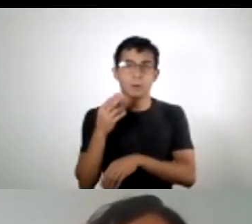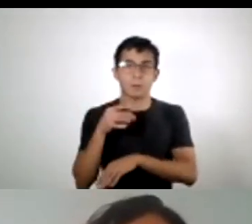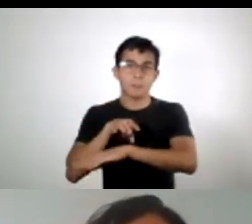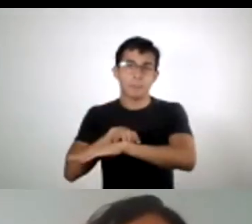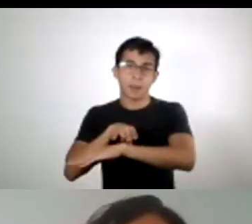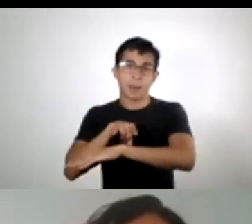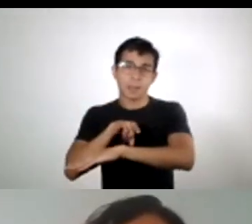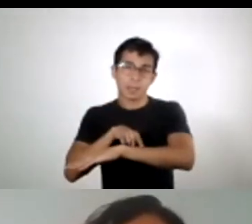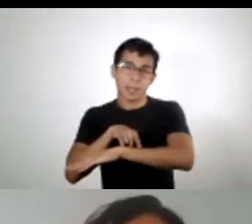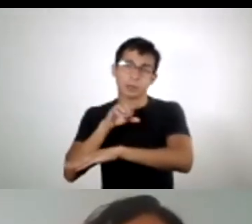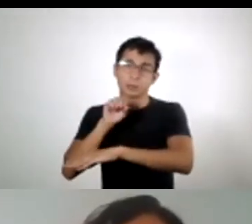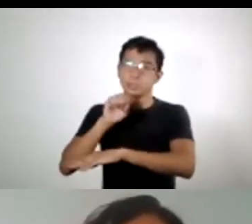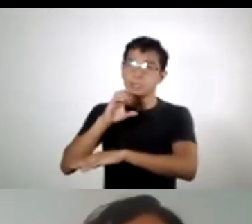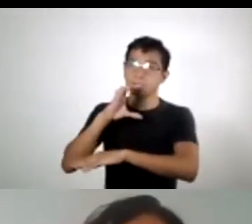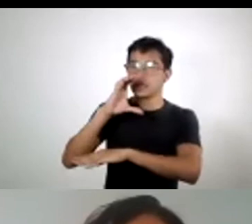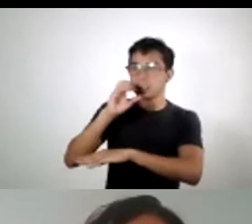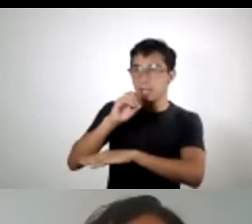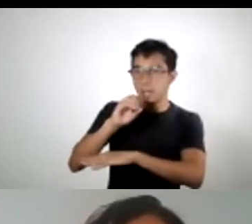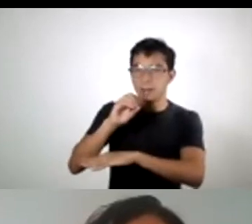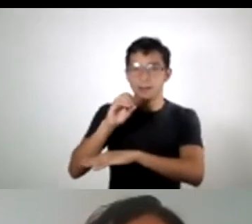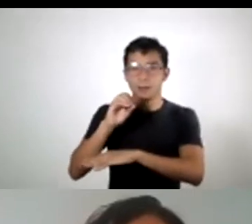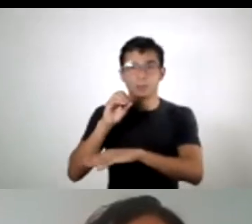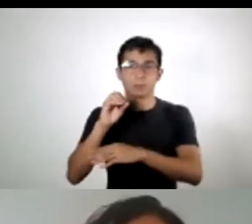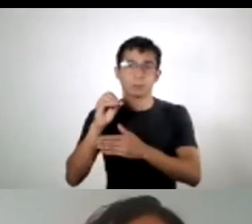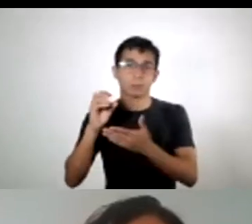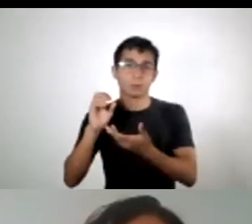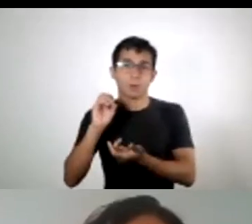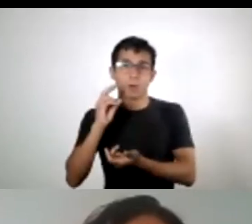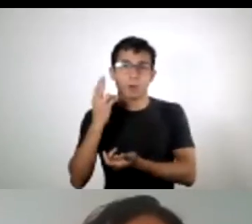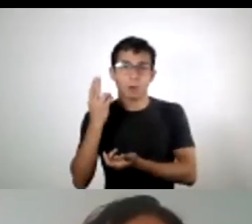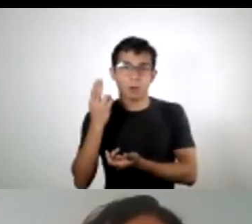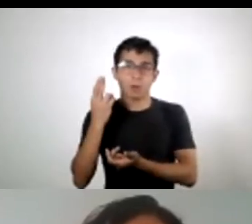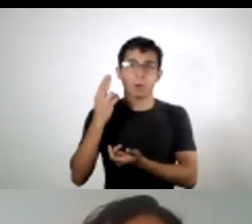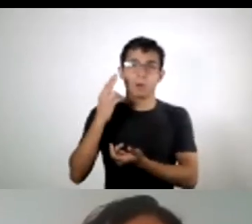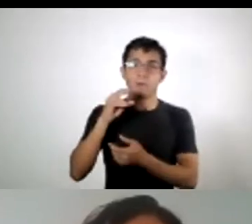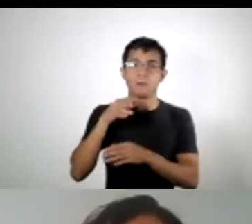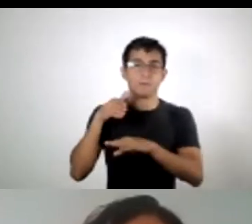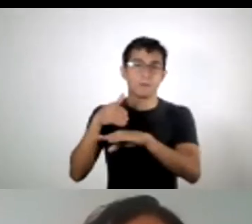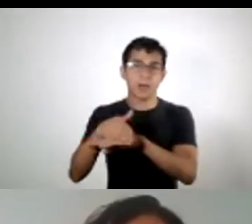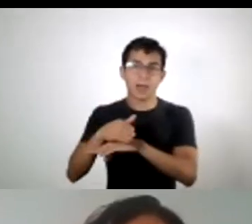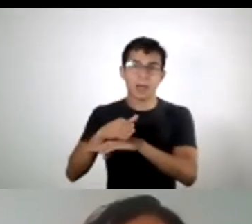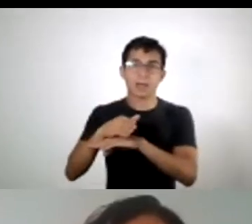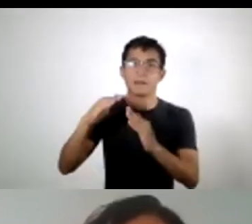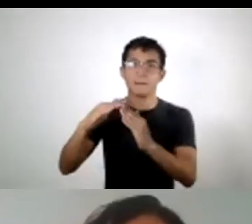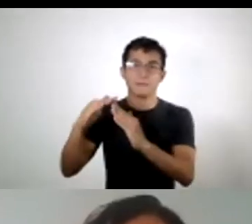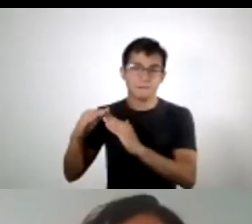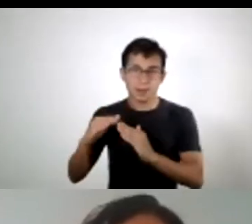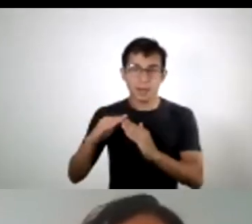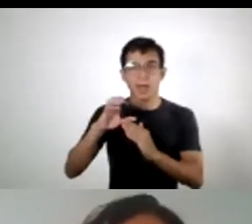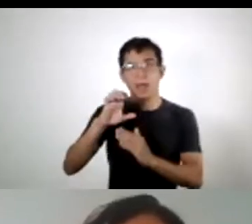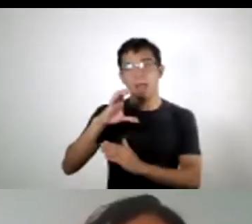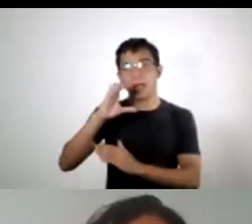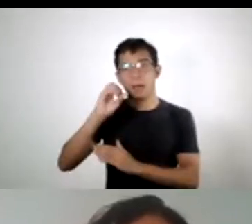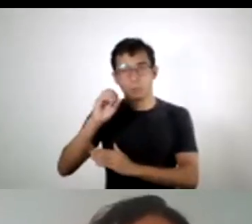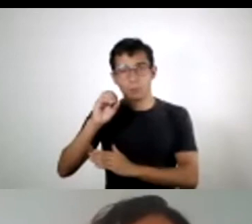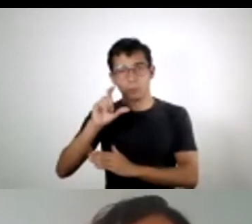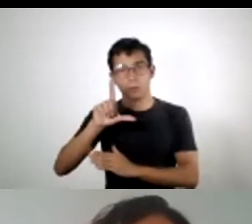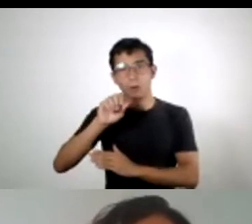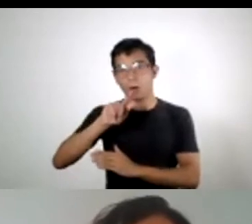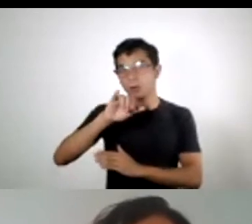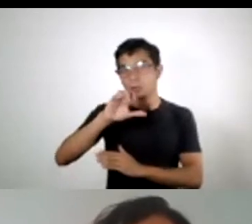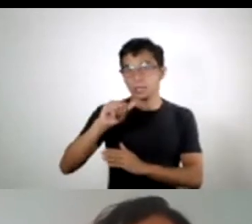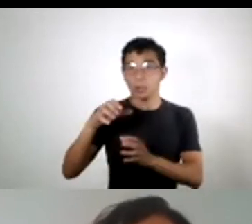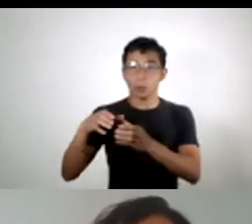não sei aonde, e aí, ou então vão para ecovilas e tal. Quando esses grupos